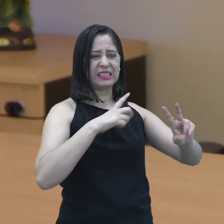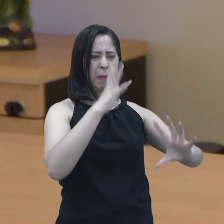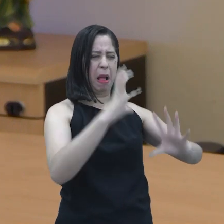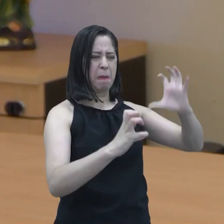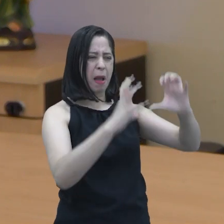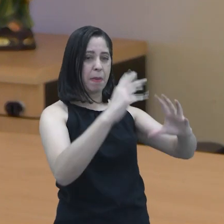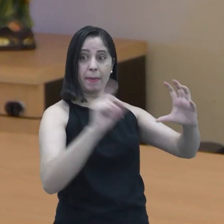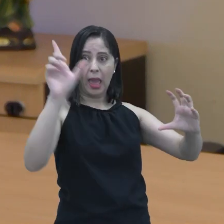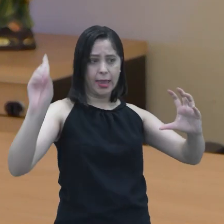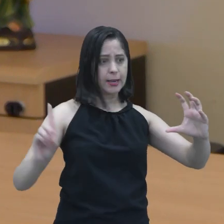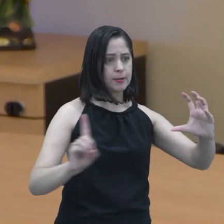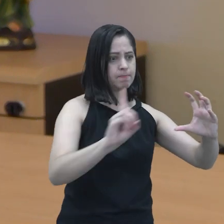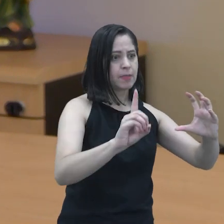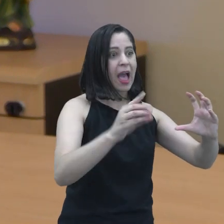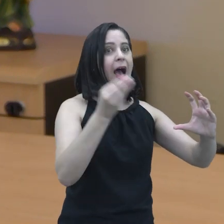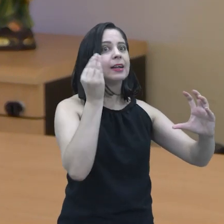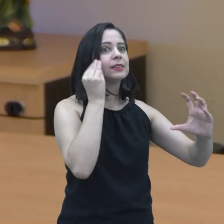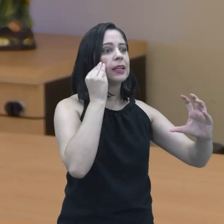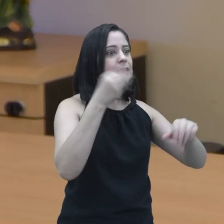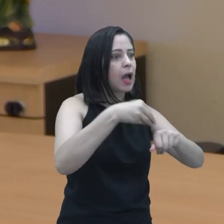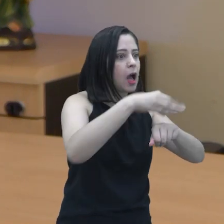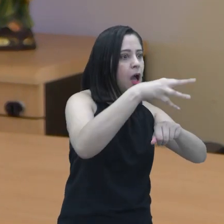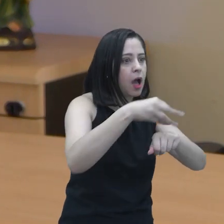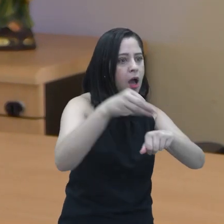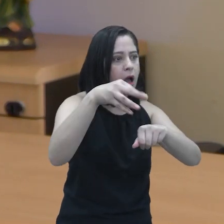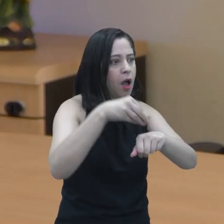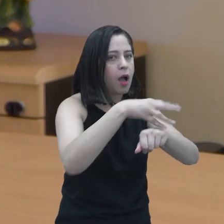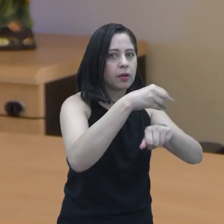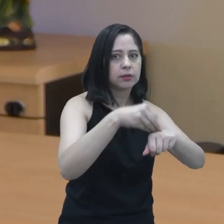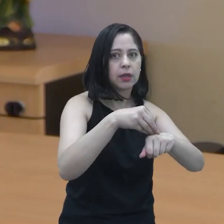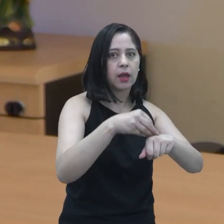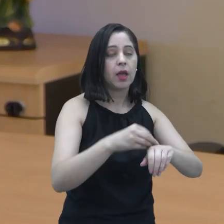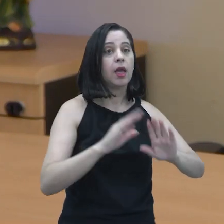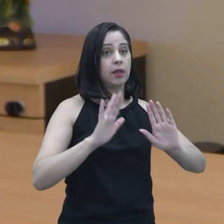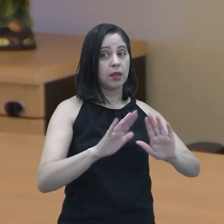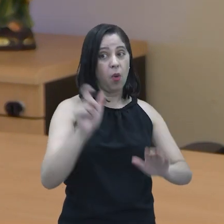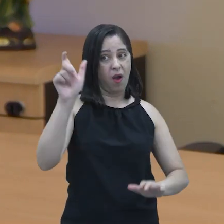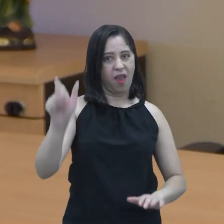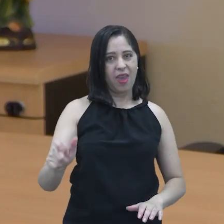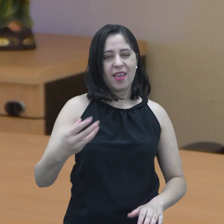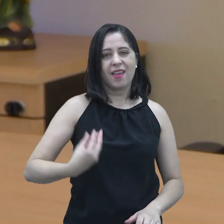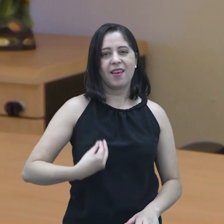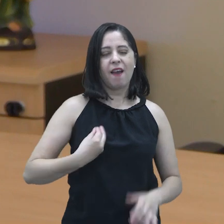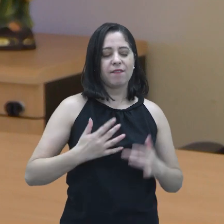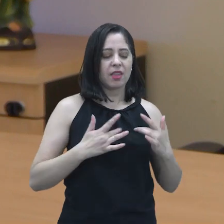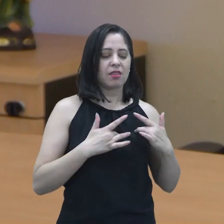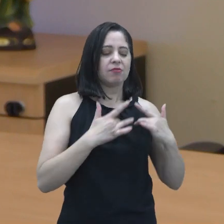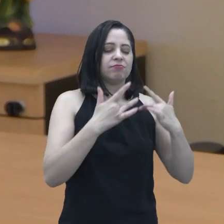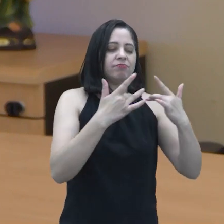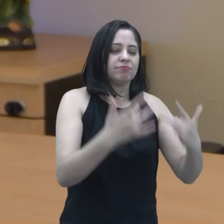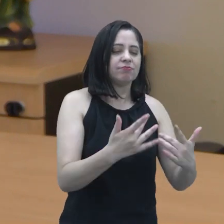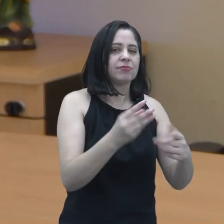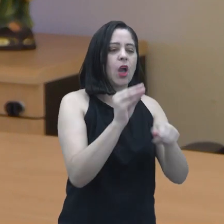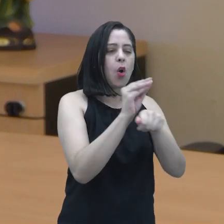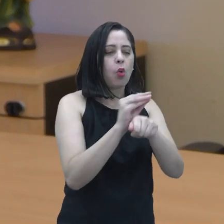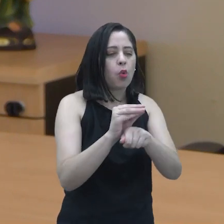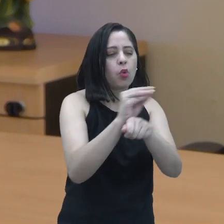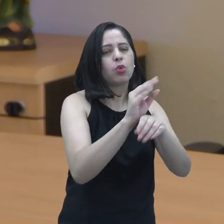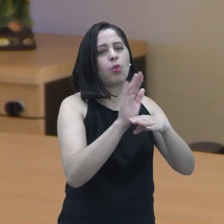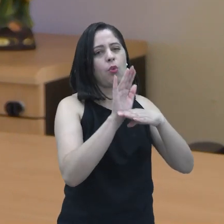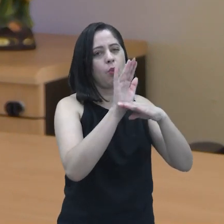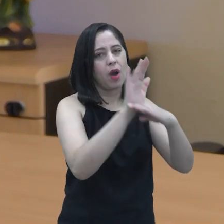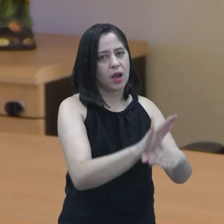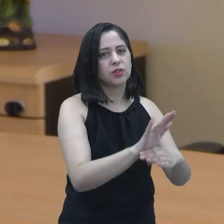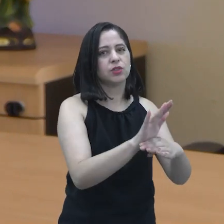o martírio, diríamos assim, a morte, e a igreja o reconhece como doador da vida em favor de uma